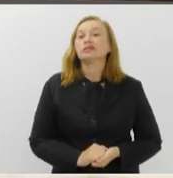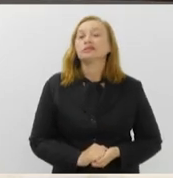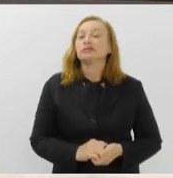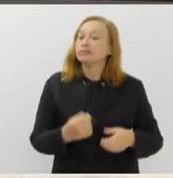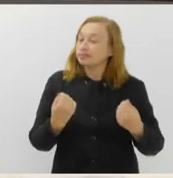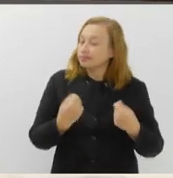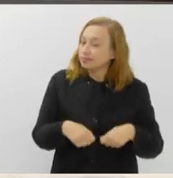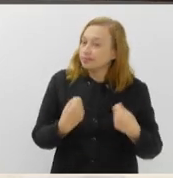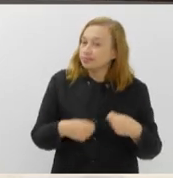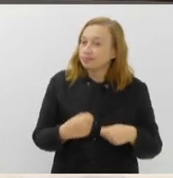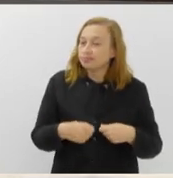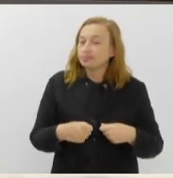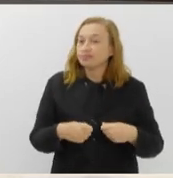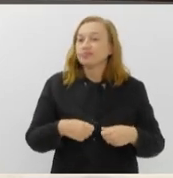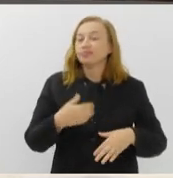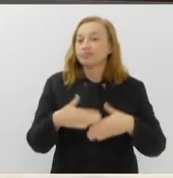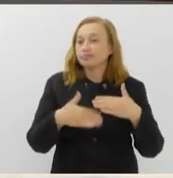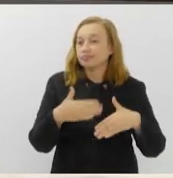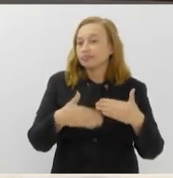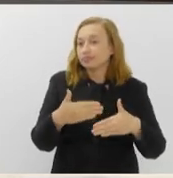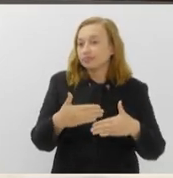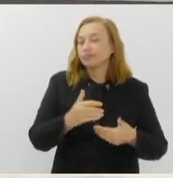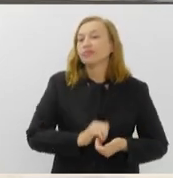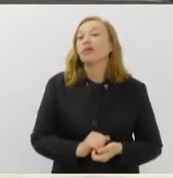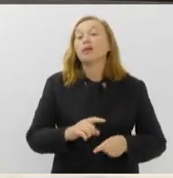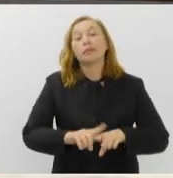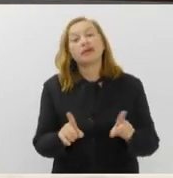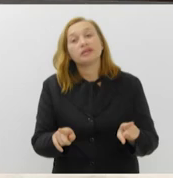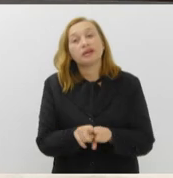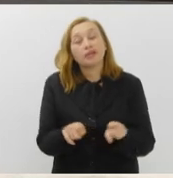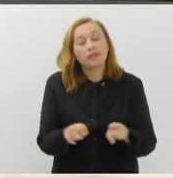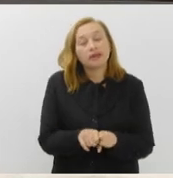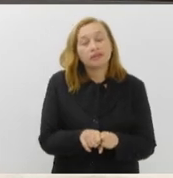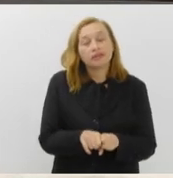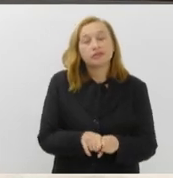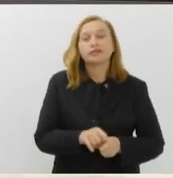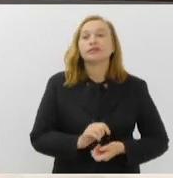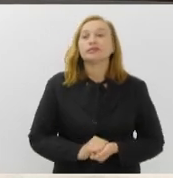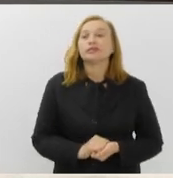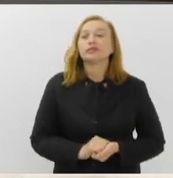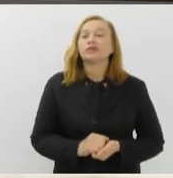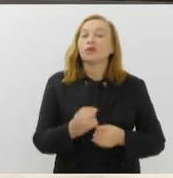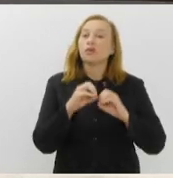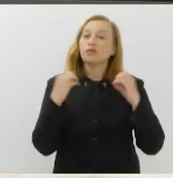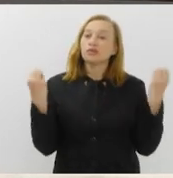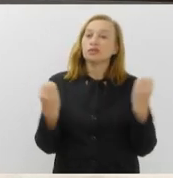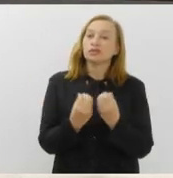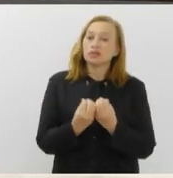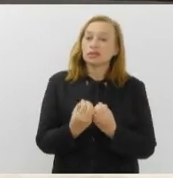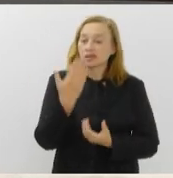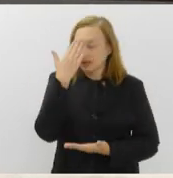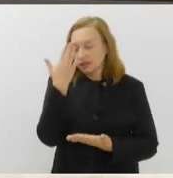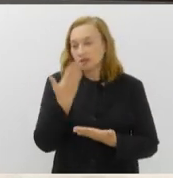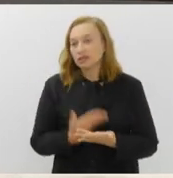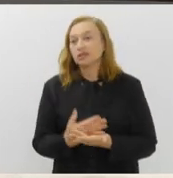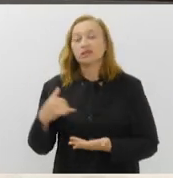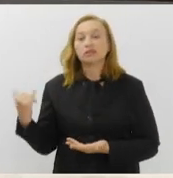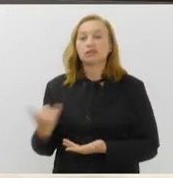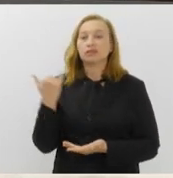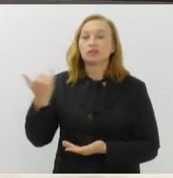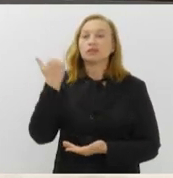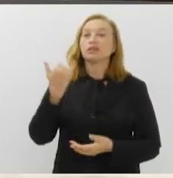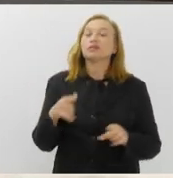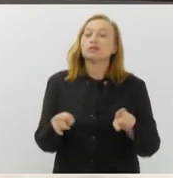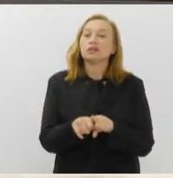necessários que a gente dê prosseguimento, mas também fizemos oficinas, e creio que seja importante de nós